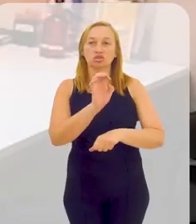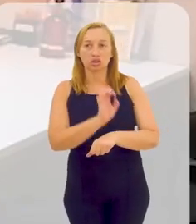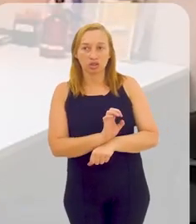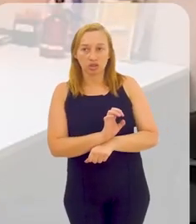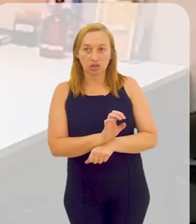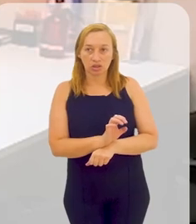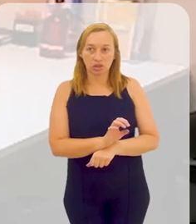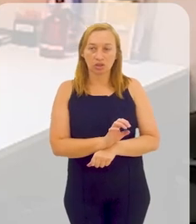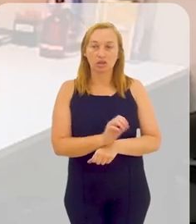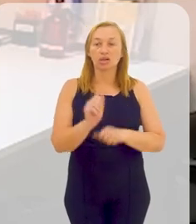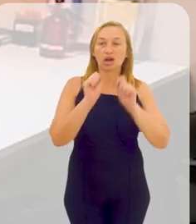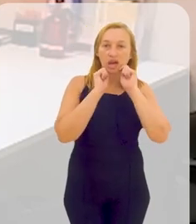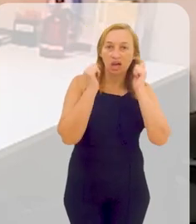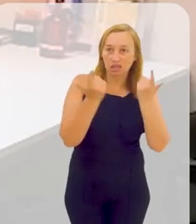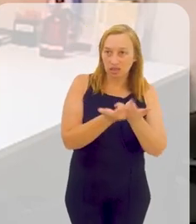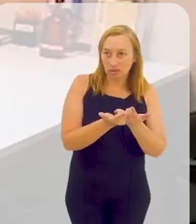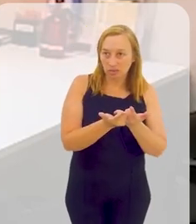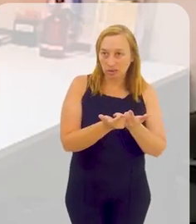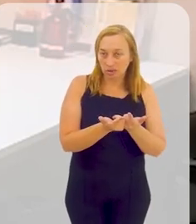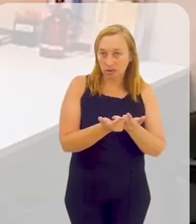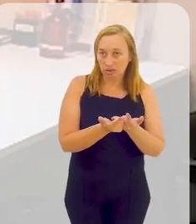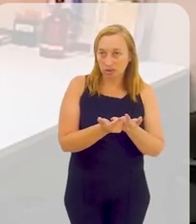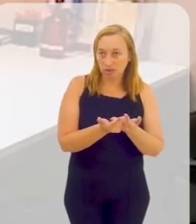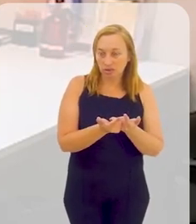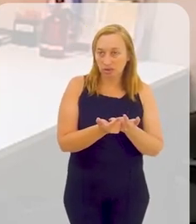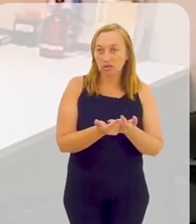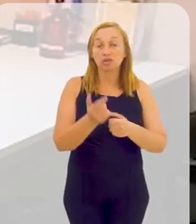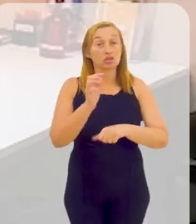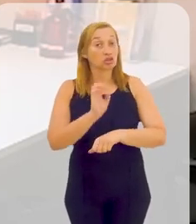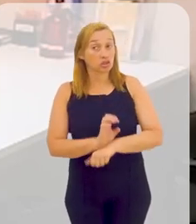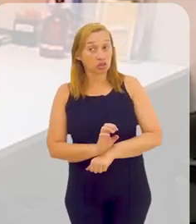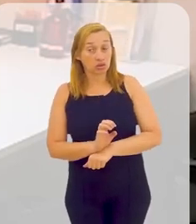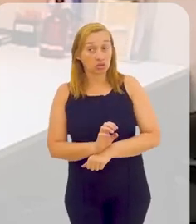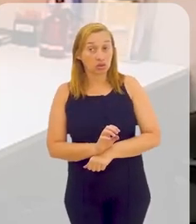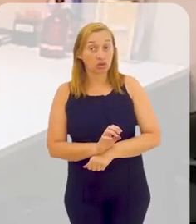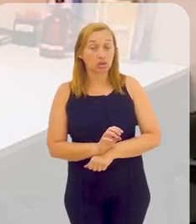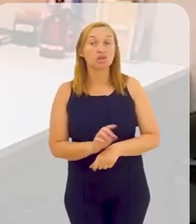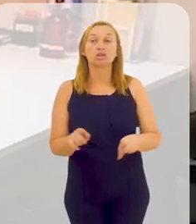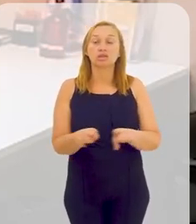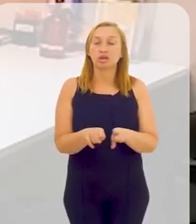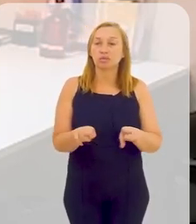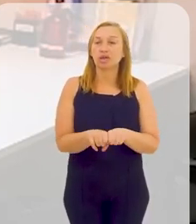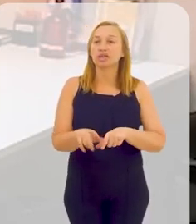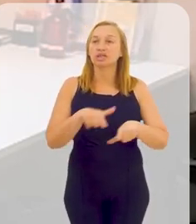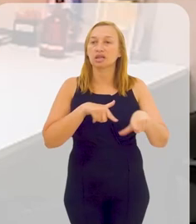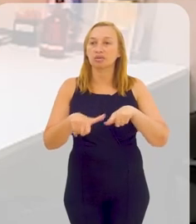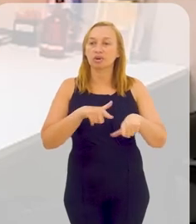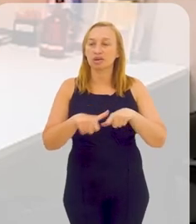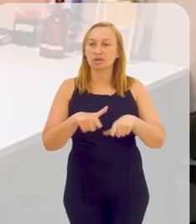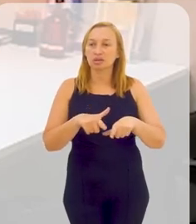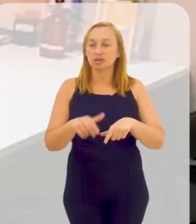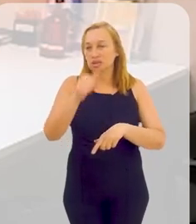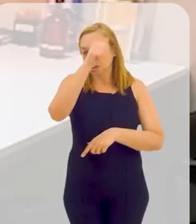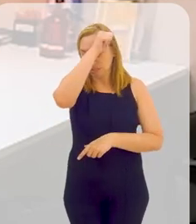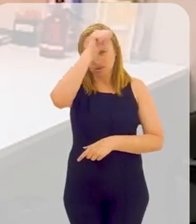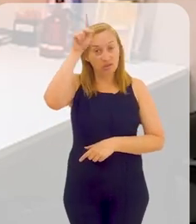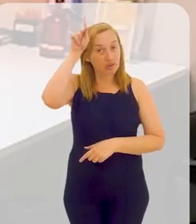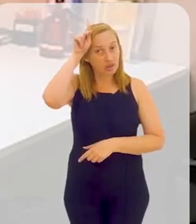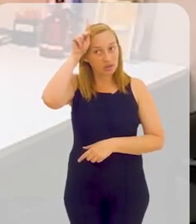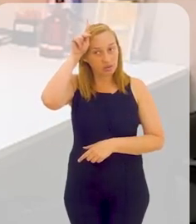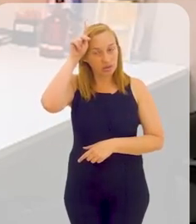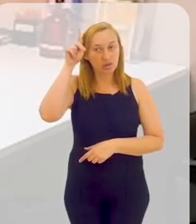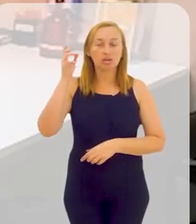governos estaduais e as assembleias legislativas estaduais e estamos trabalhando também com as